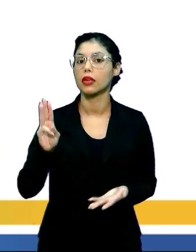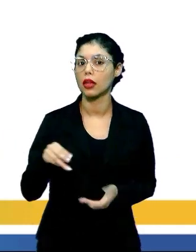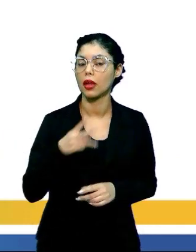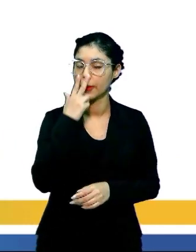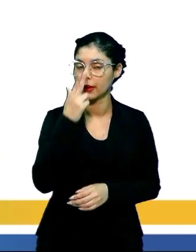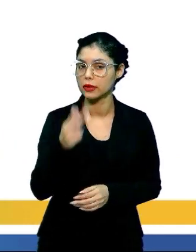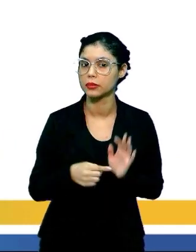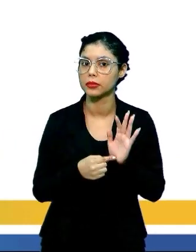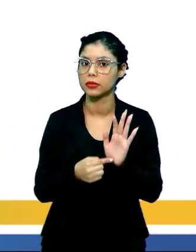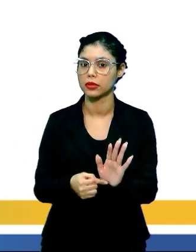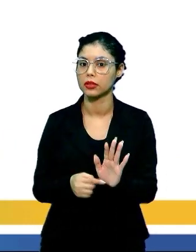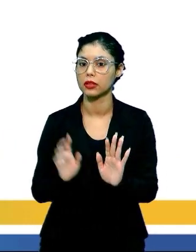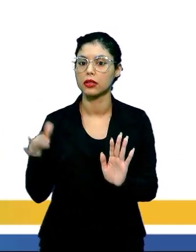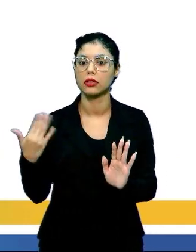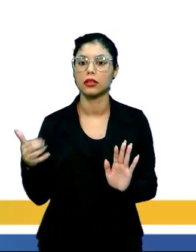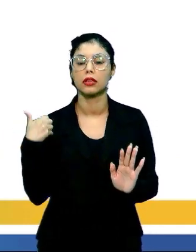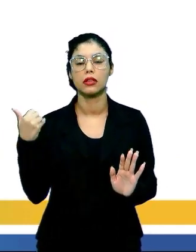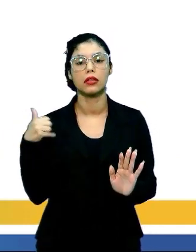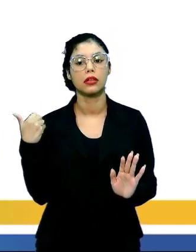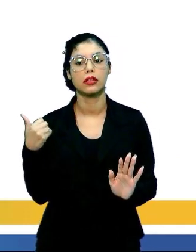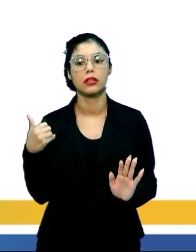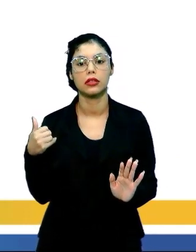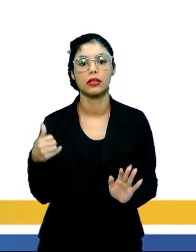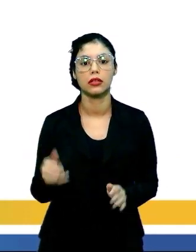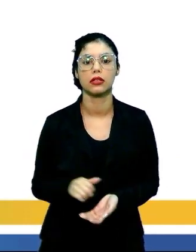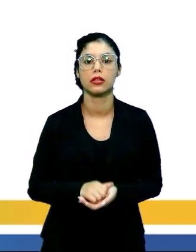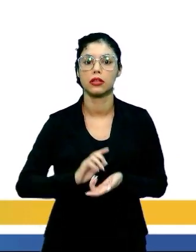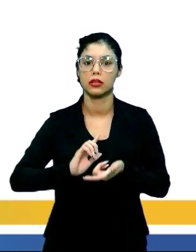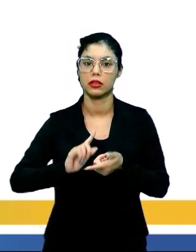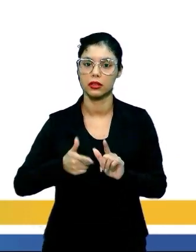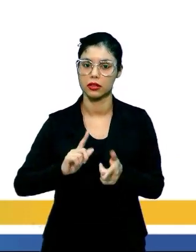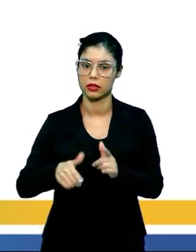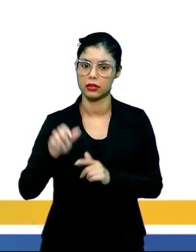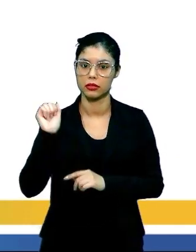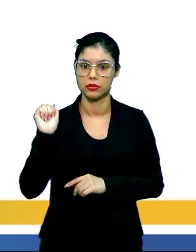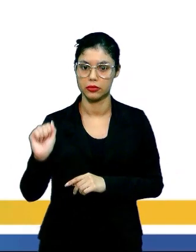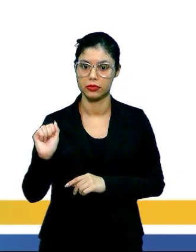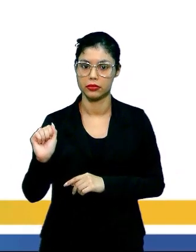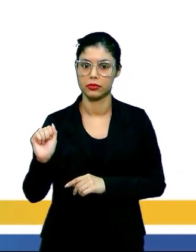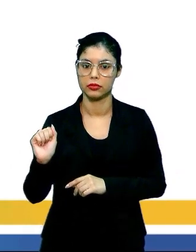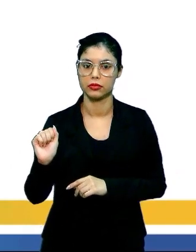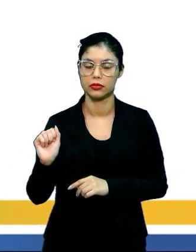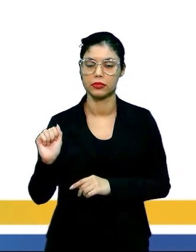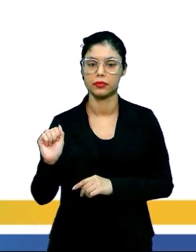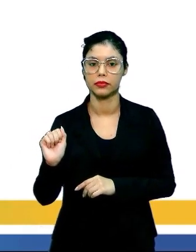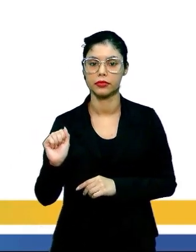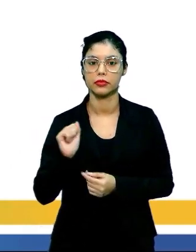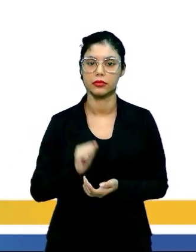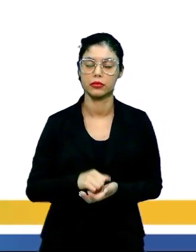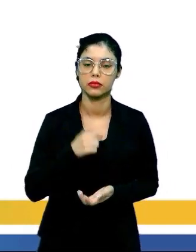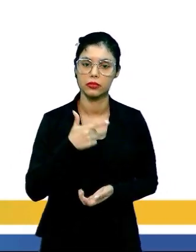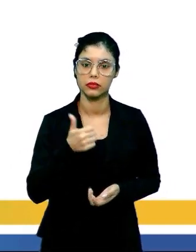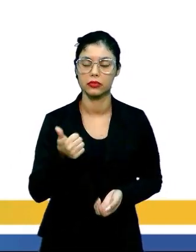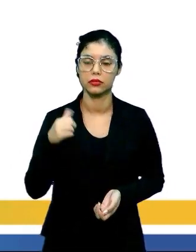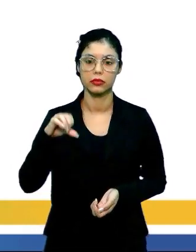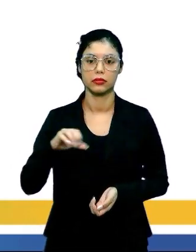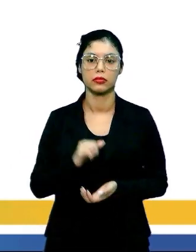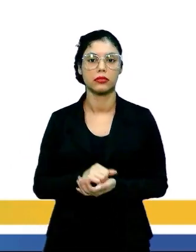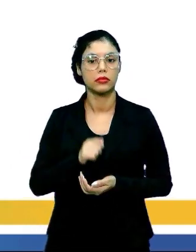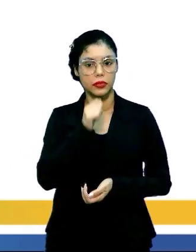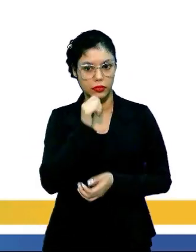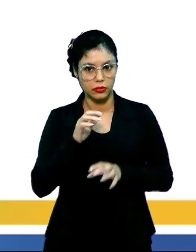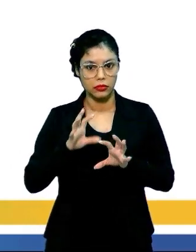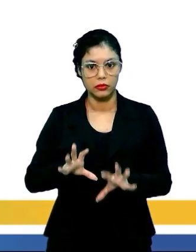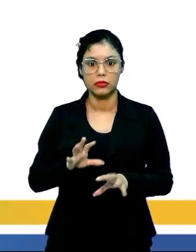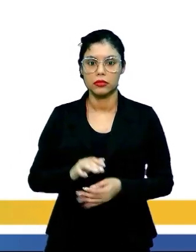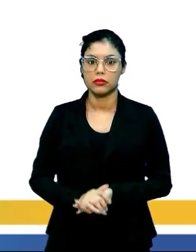que aparece mais? Qual é a idade que aparece mais? Ó, nesse caso eu tenho 21 alunos com 9 anos.